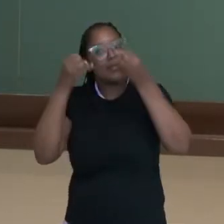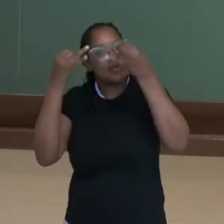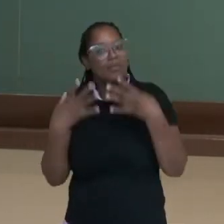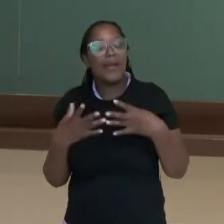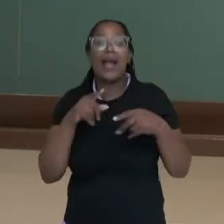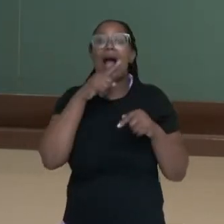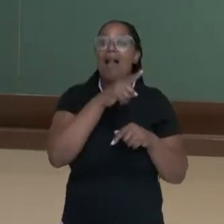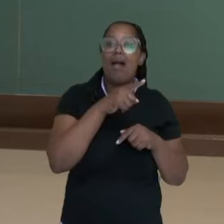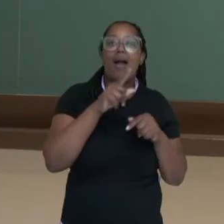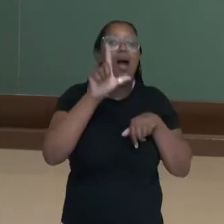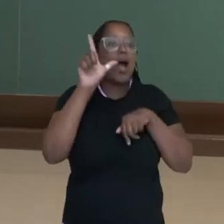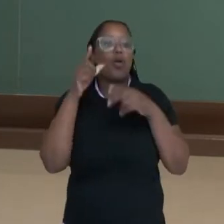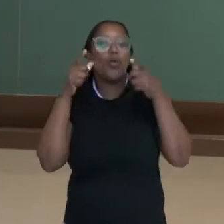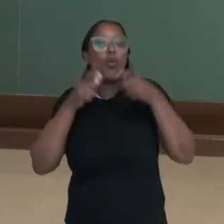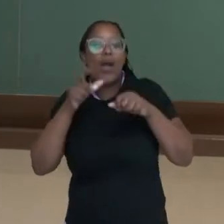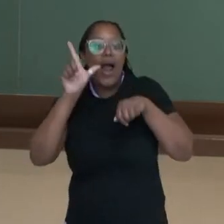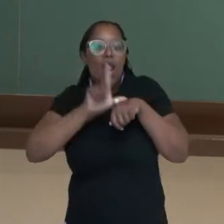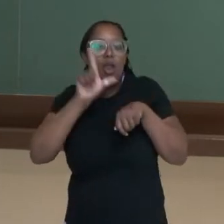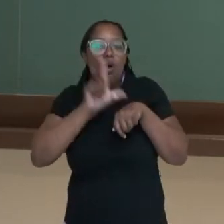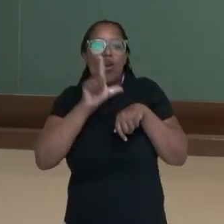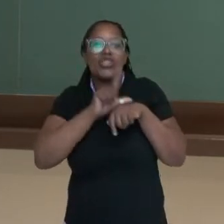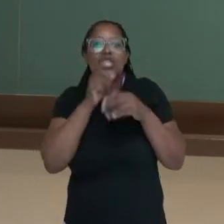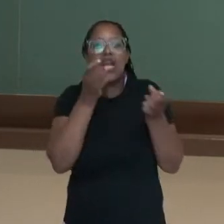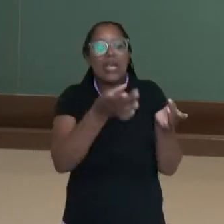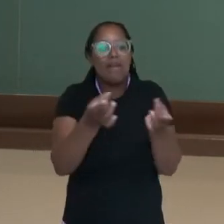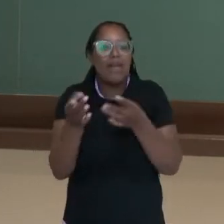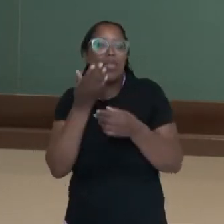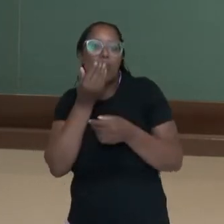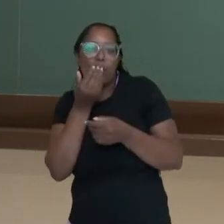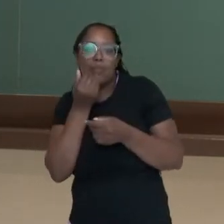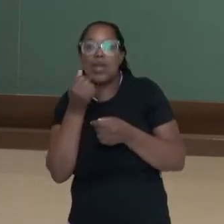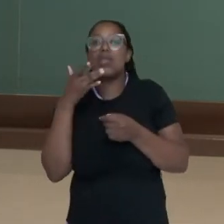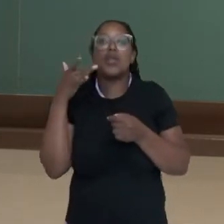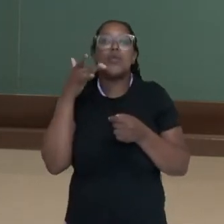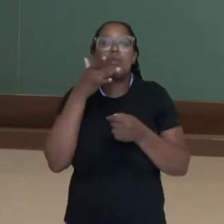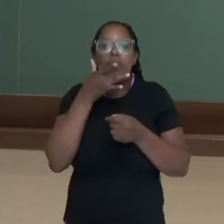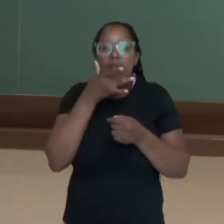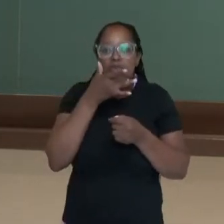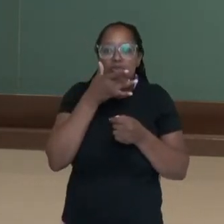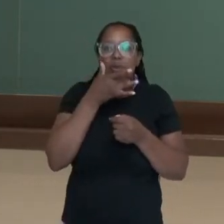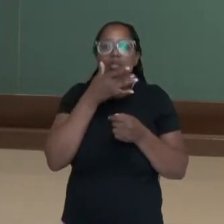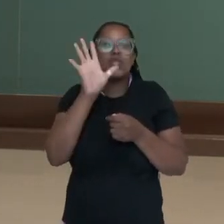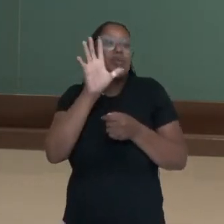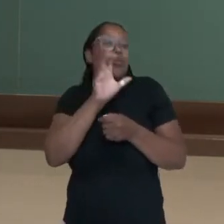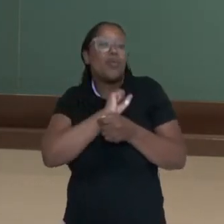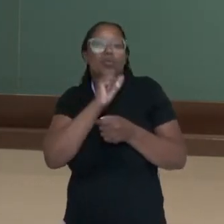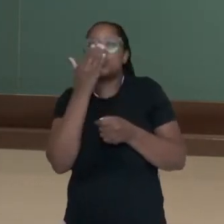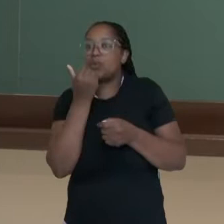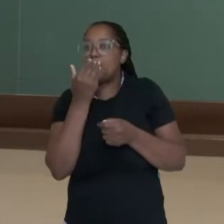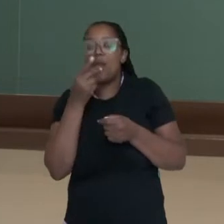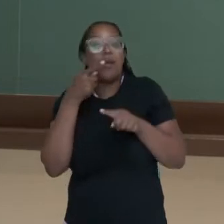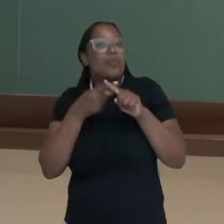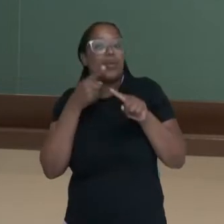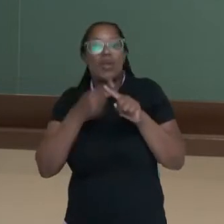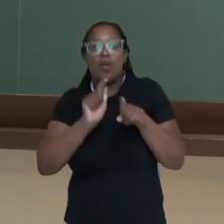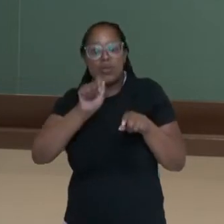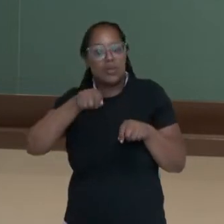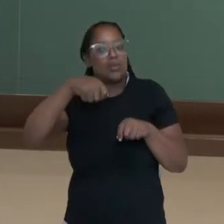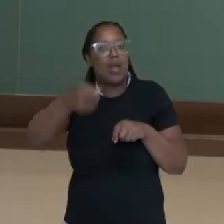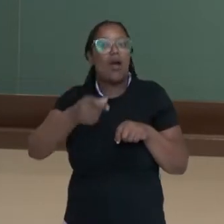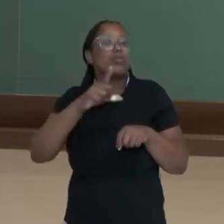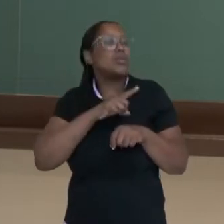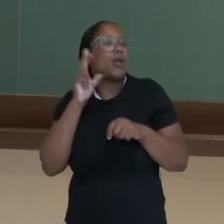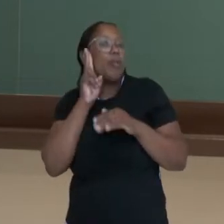que vende lanche e tal. Então o símbolo, ele desperta uma história, ele tem uma história por trás, né? Não